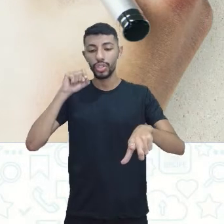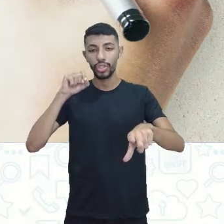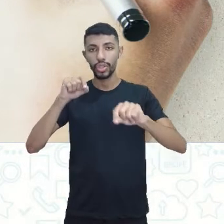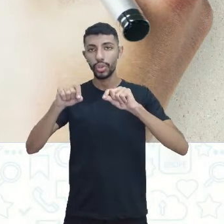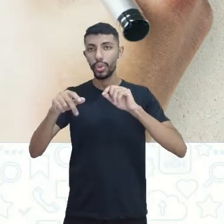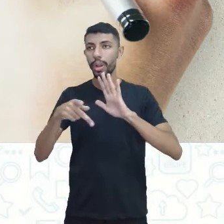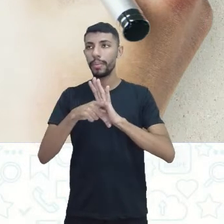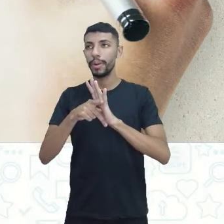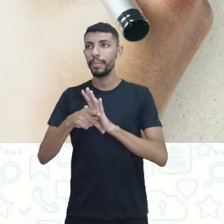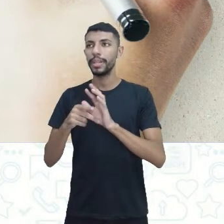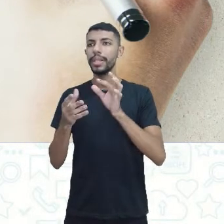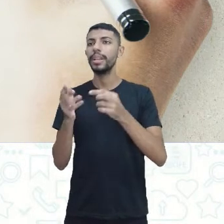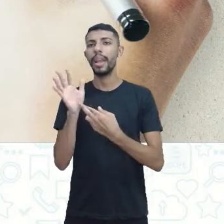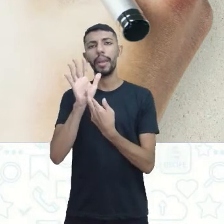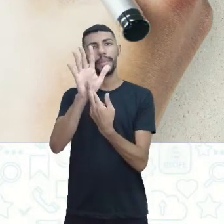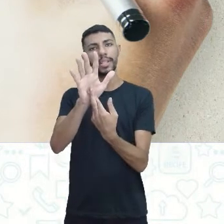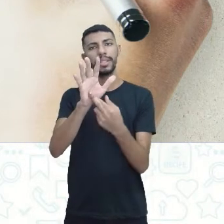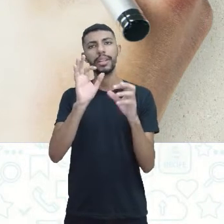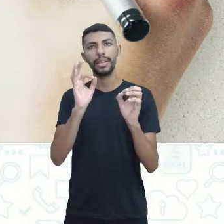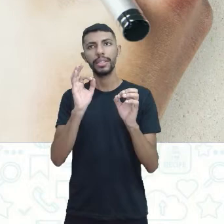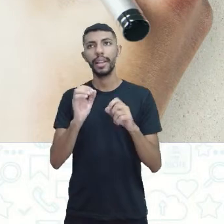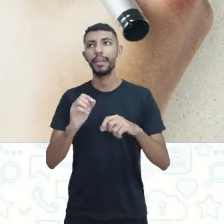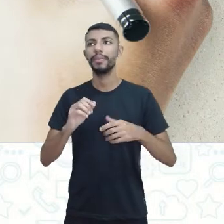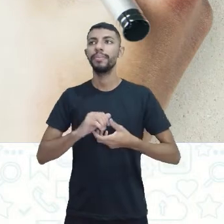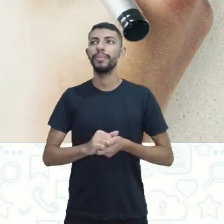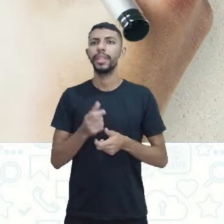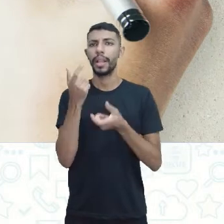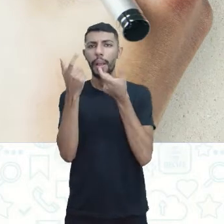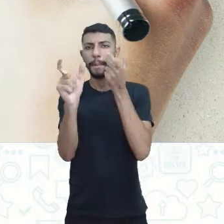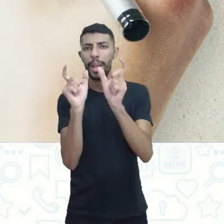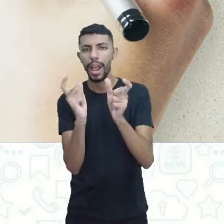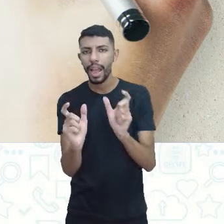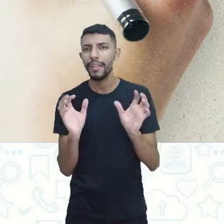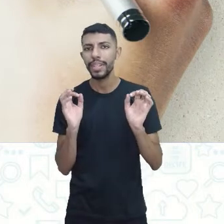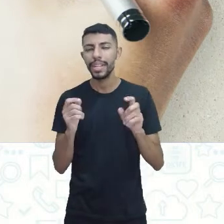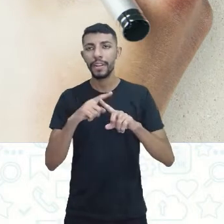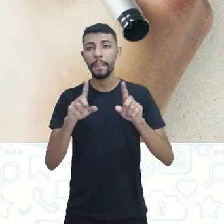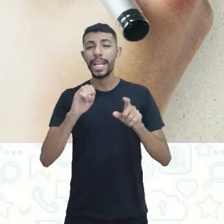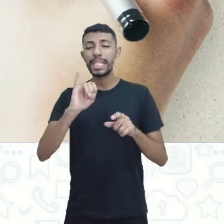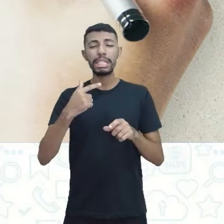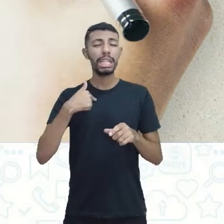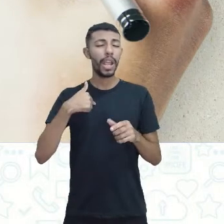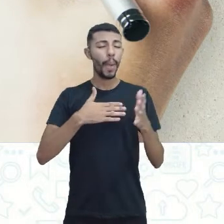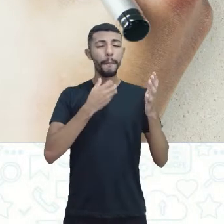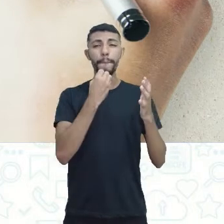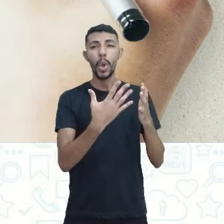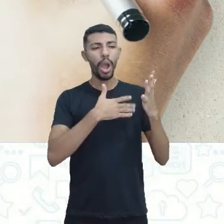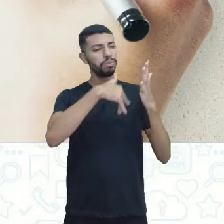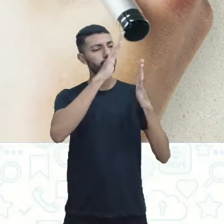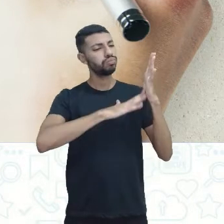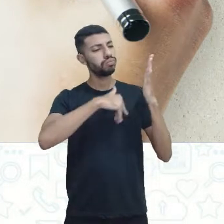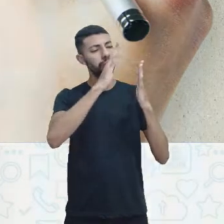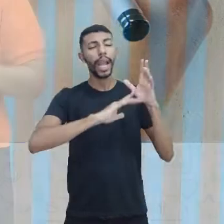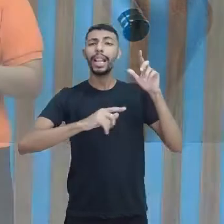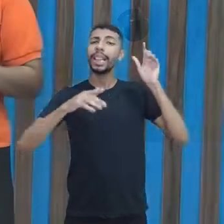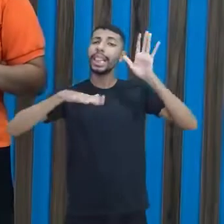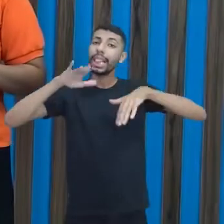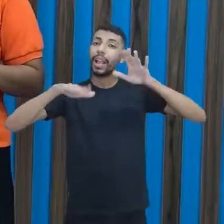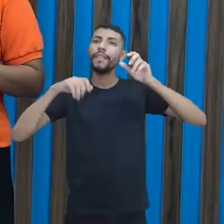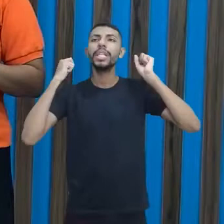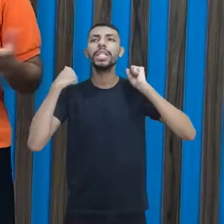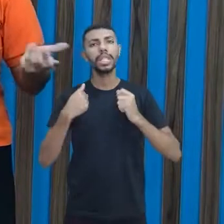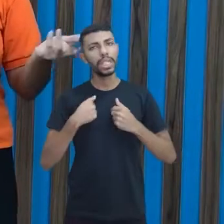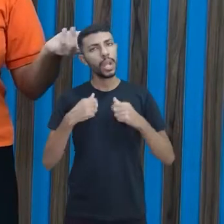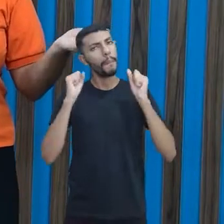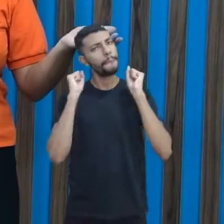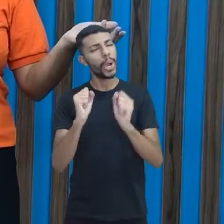palavras. Mas se eu fosse boa em pintar, coisa que não sou, talvez eu pudesse fazer um autorretrato de mim.